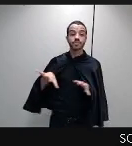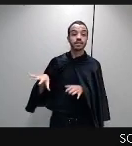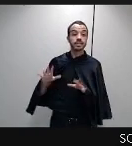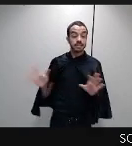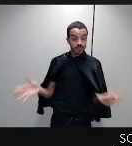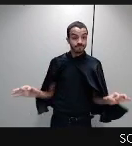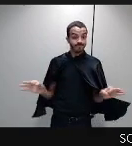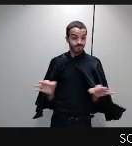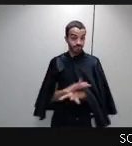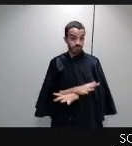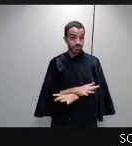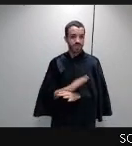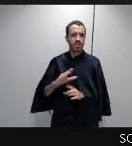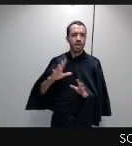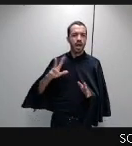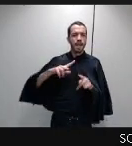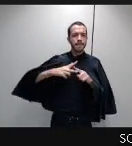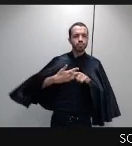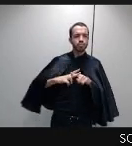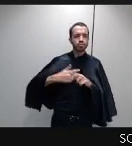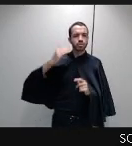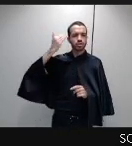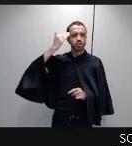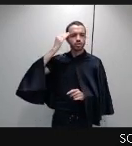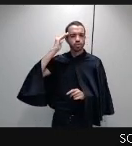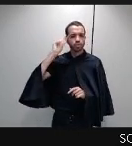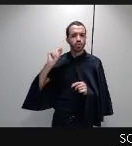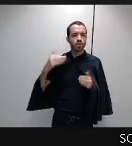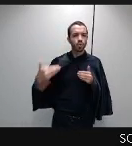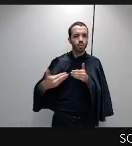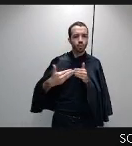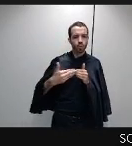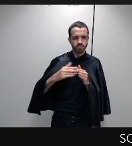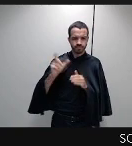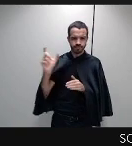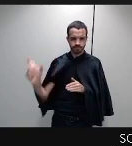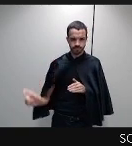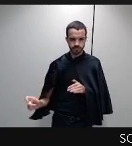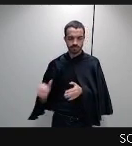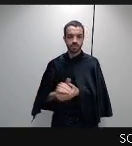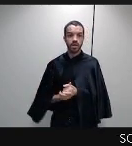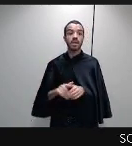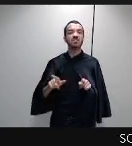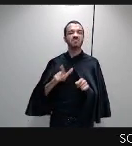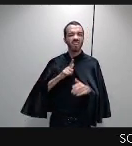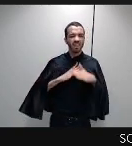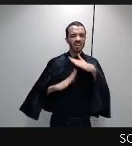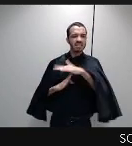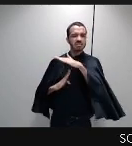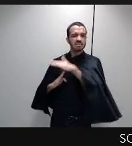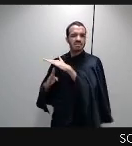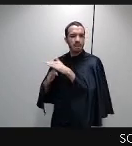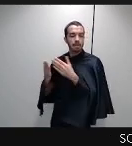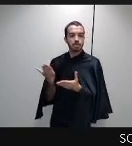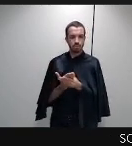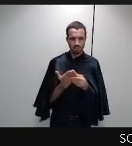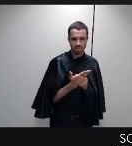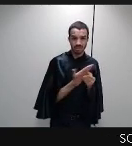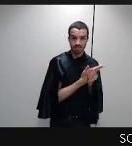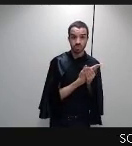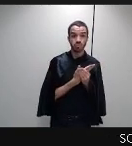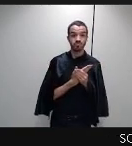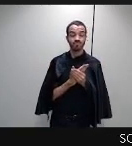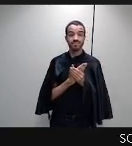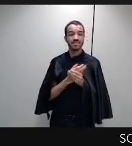manutenção do entendimento esposado pelo acórdão recorrido não bonita ações processuais suporte legal